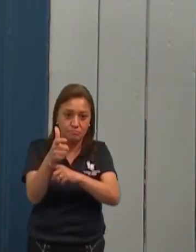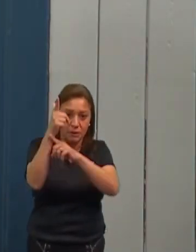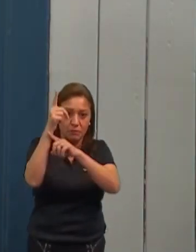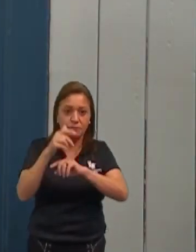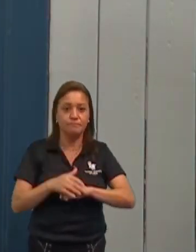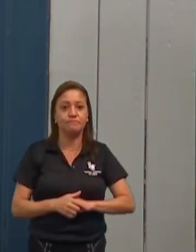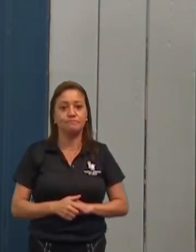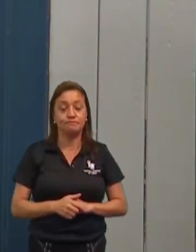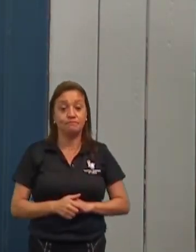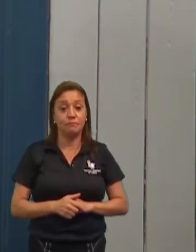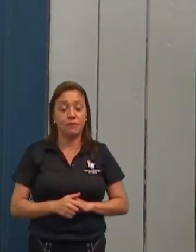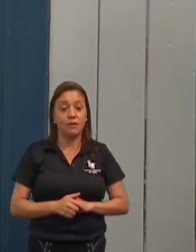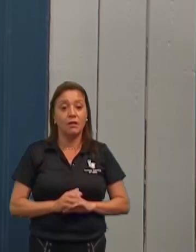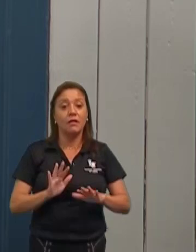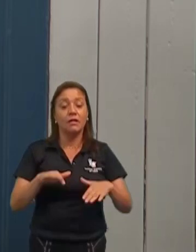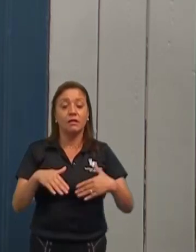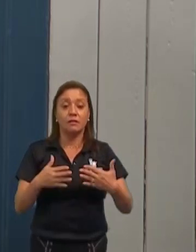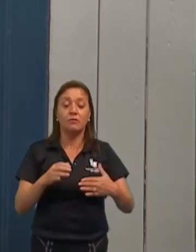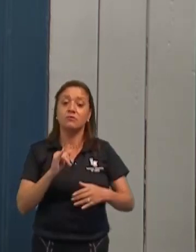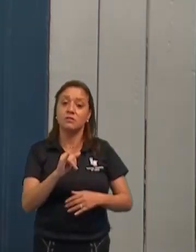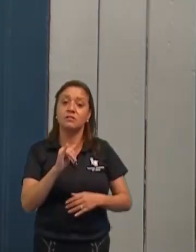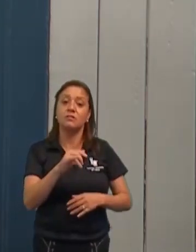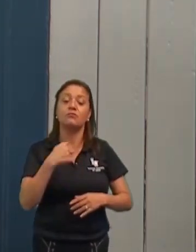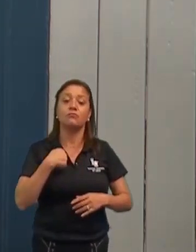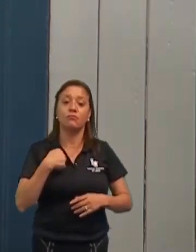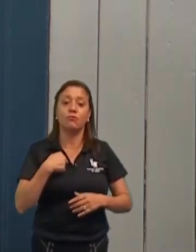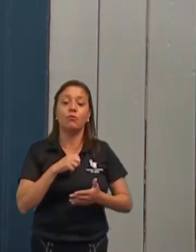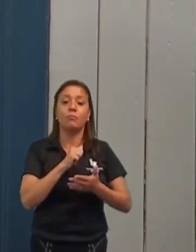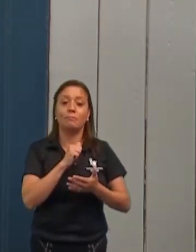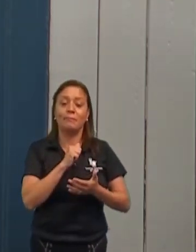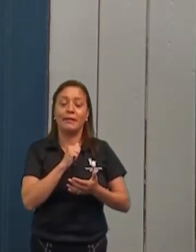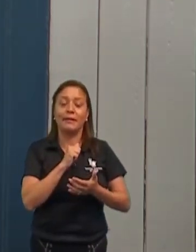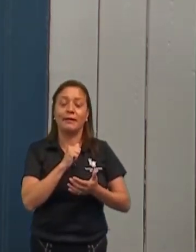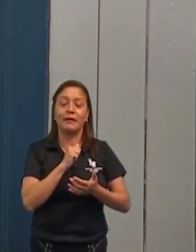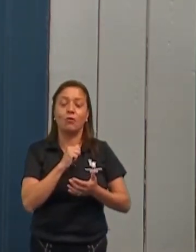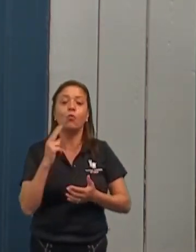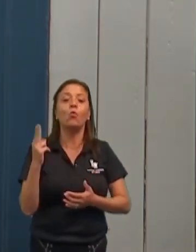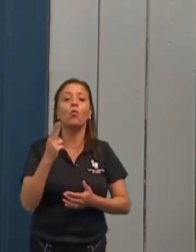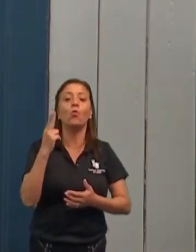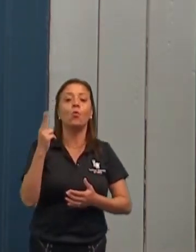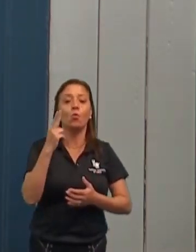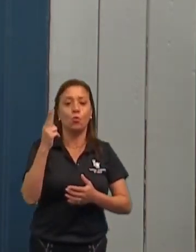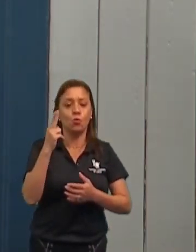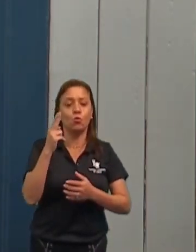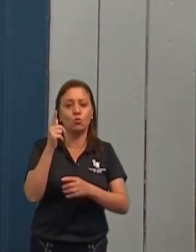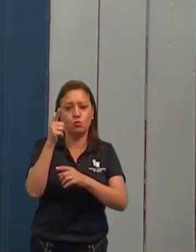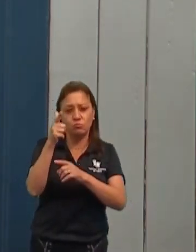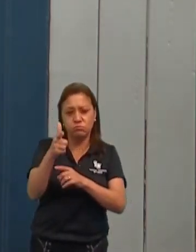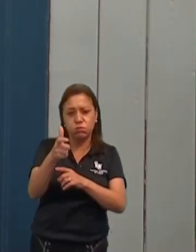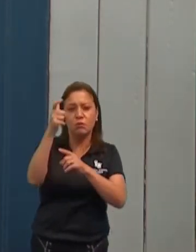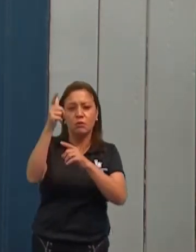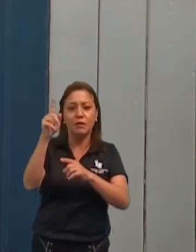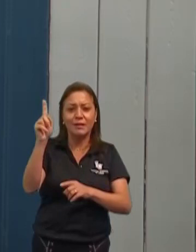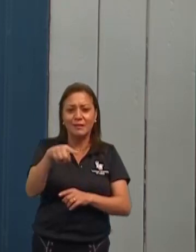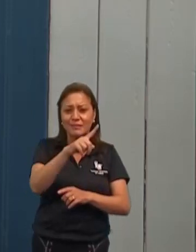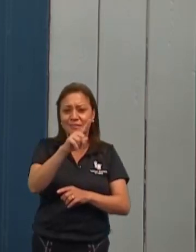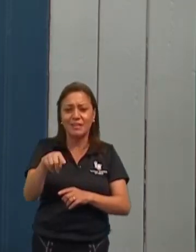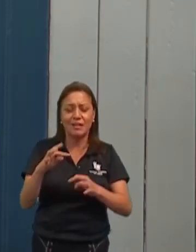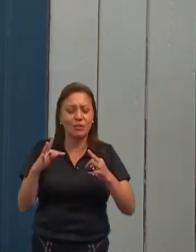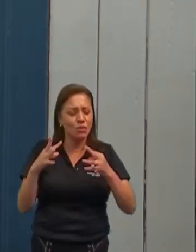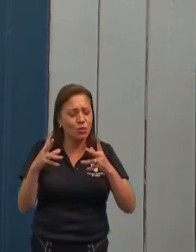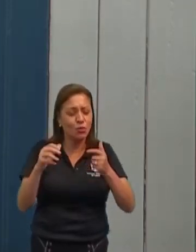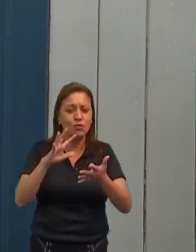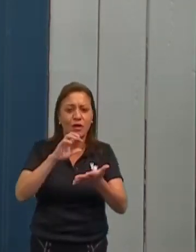na questão aqui de nível olímpico, e cujas atividades demandem o uso de armas de fogo, e cancela todos os